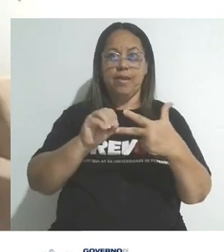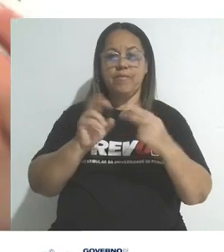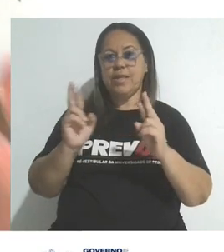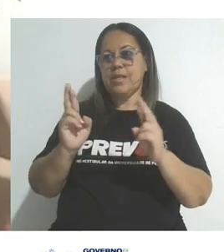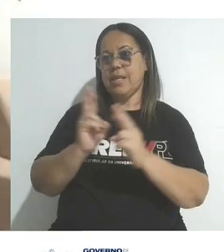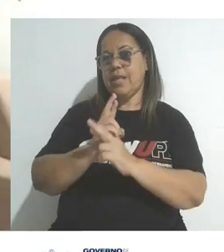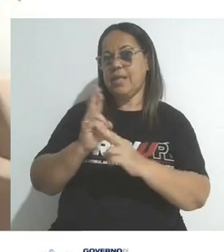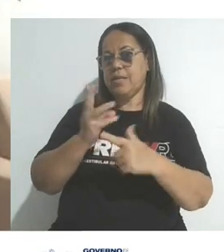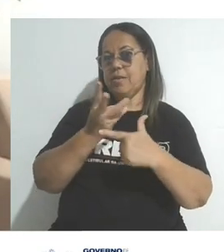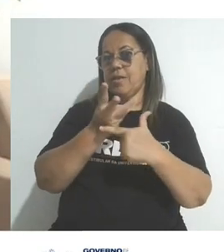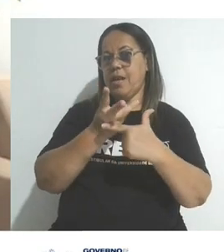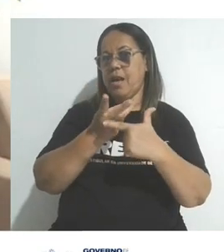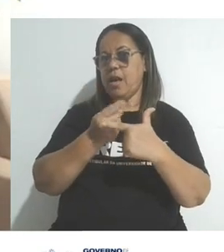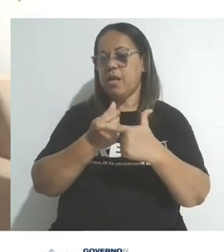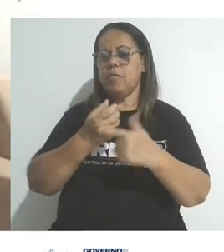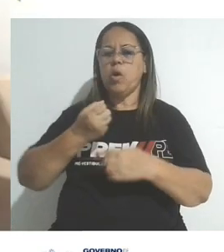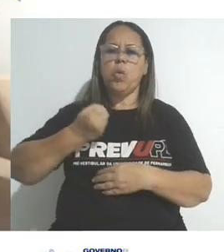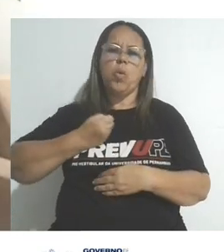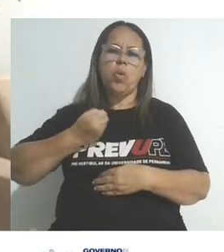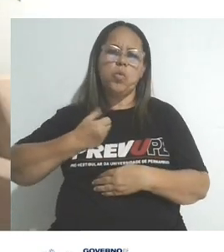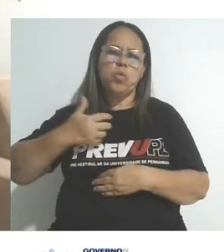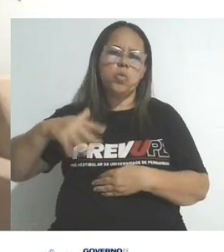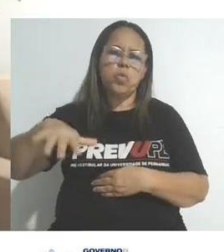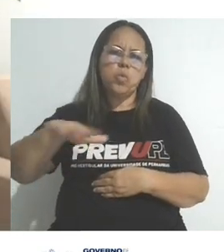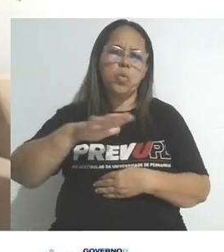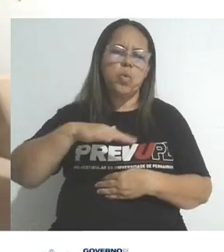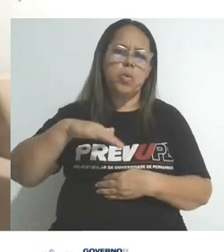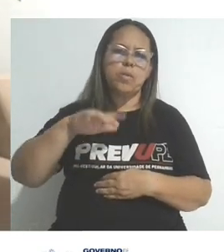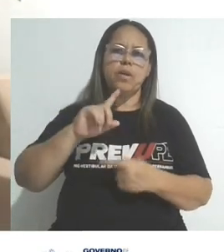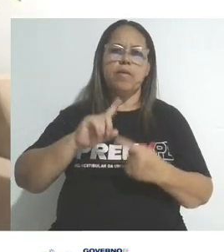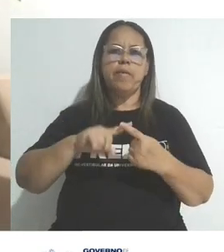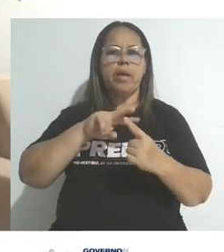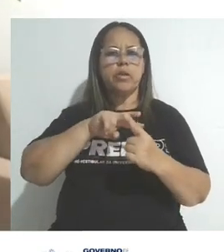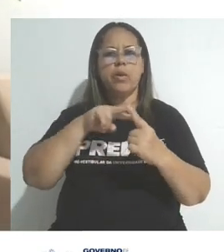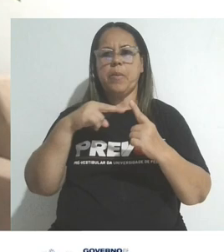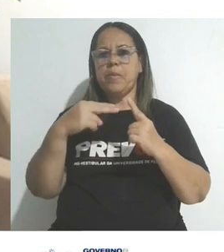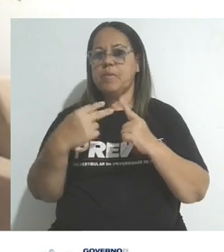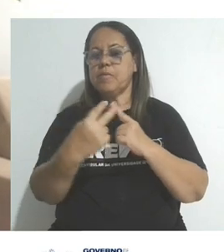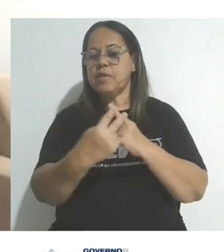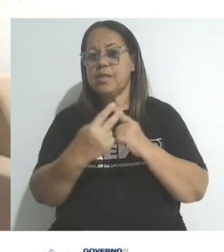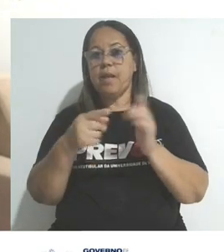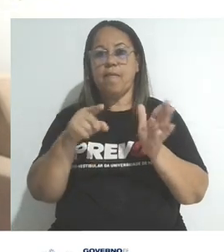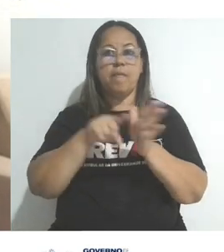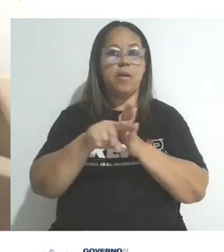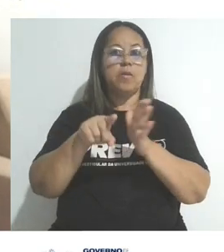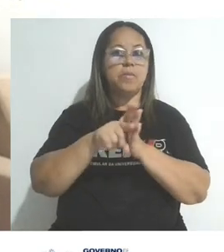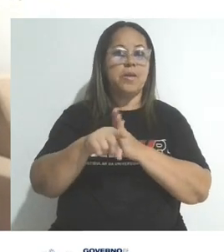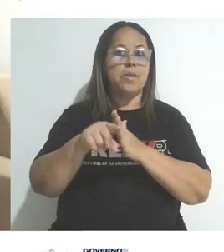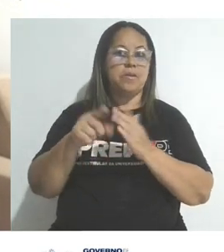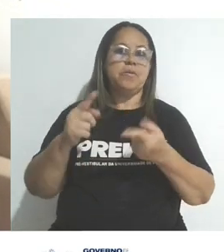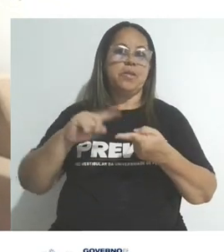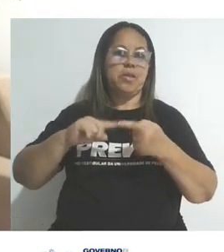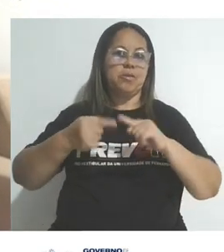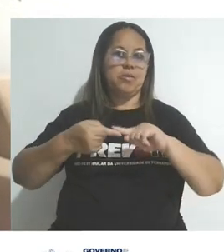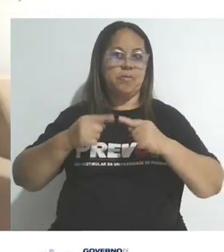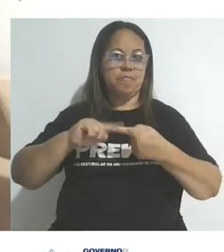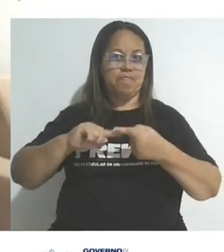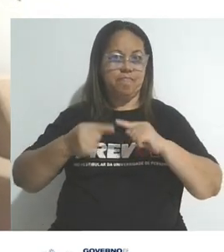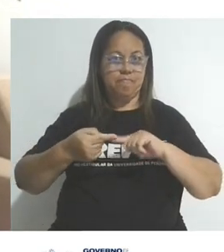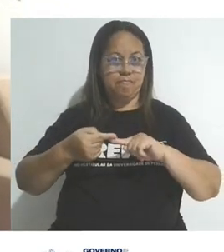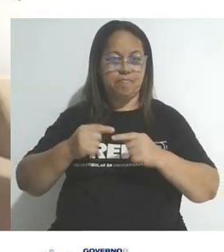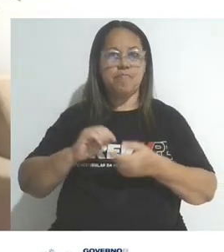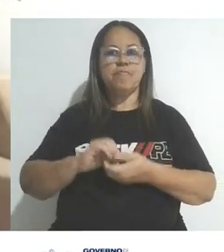da álgebra com a área de números, né? Sobretudo com a perspectiva das questões geométricas,